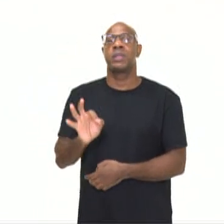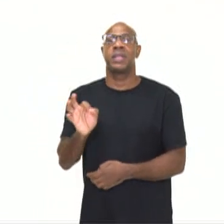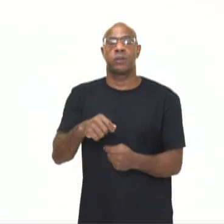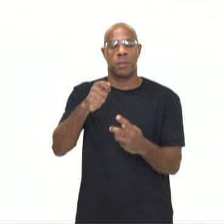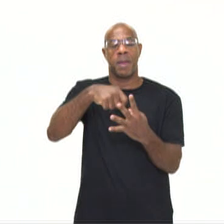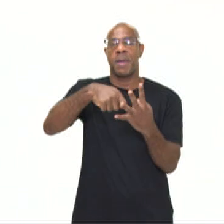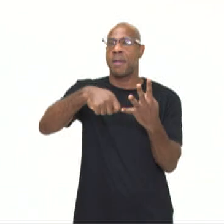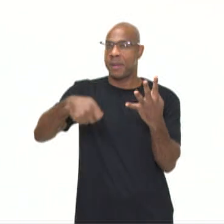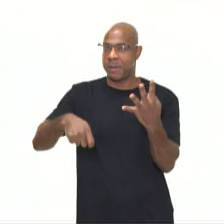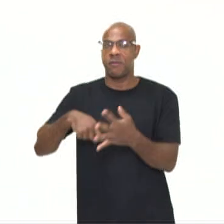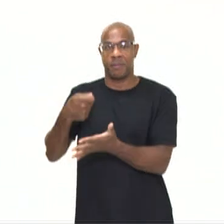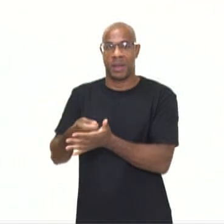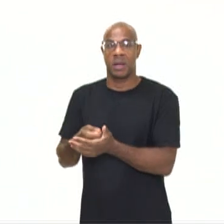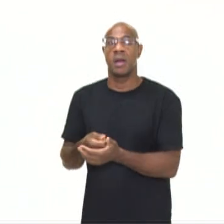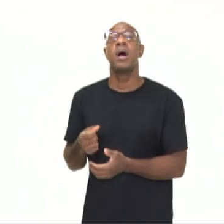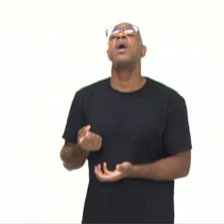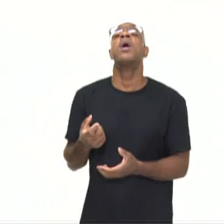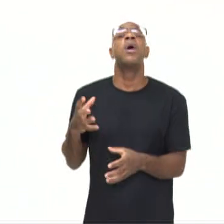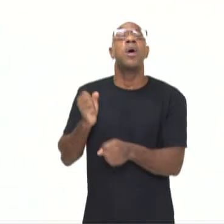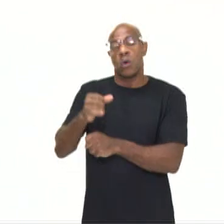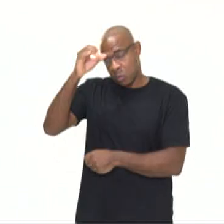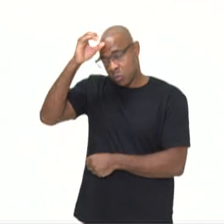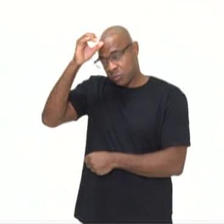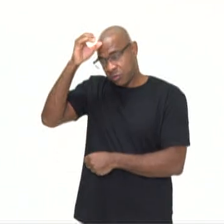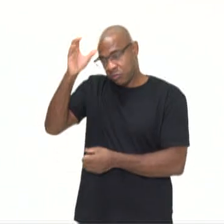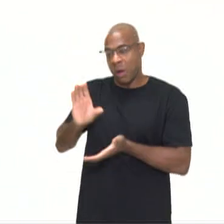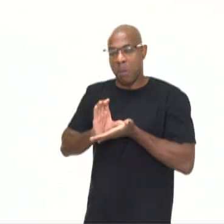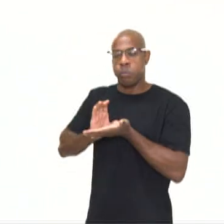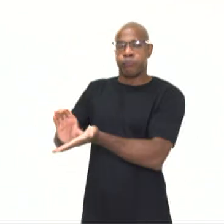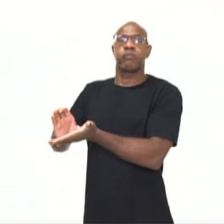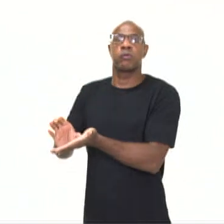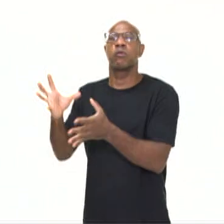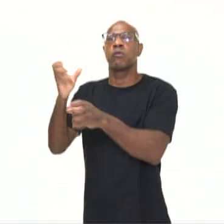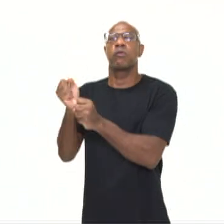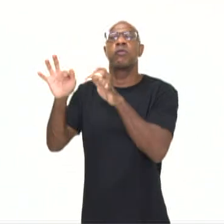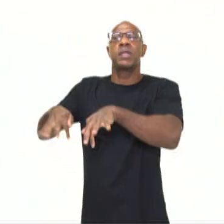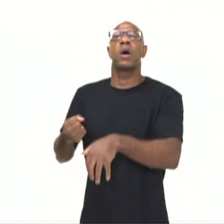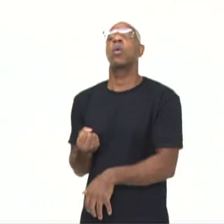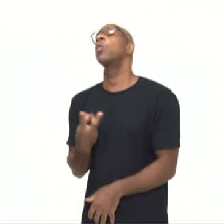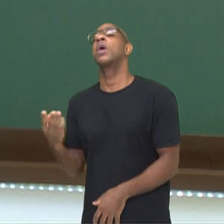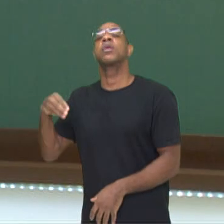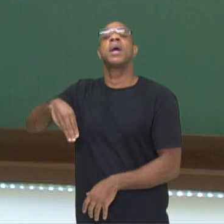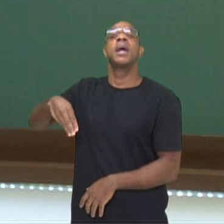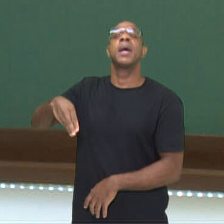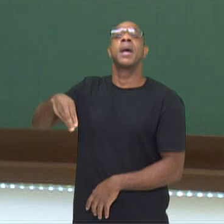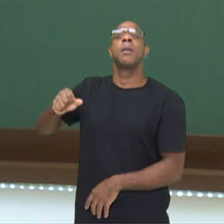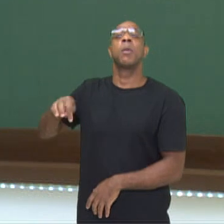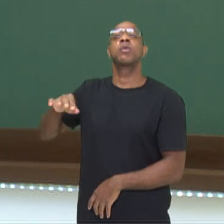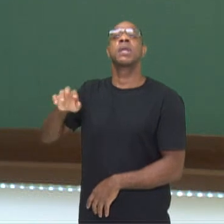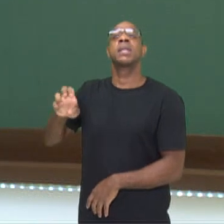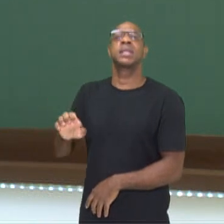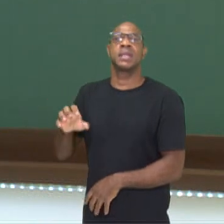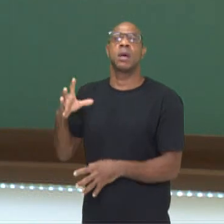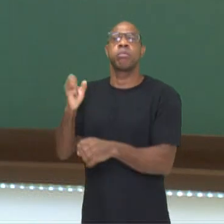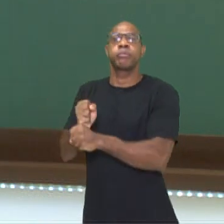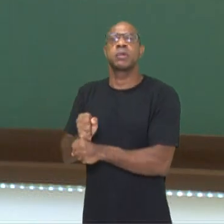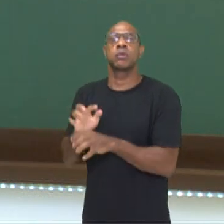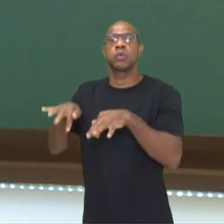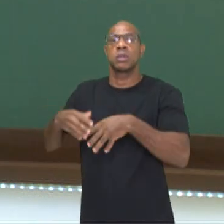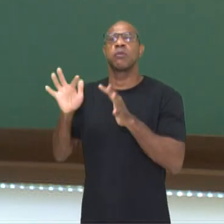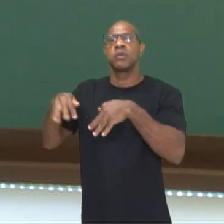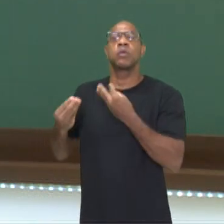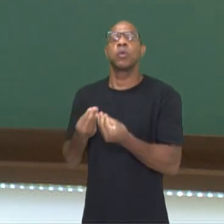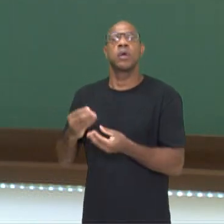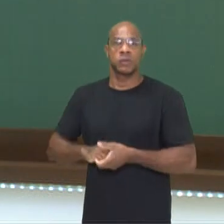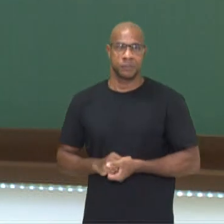será o montante que o tio Davi receberá de Maria? Então aqui, ó, o que a gente vai fazer? Vamos aplicar aquelas